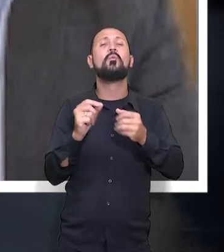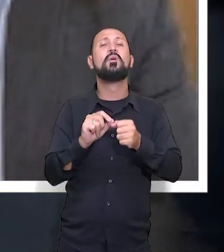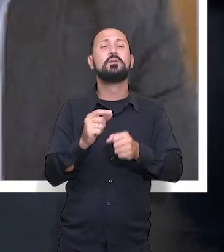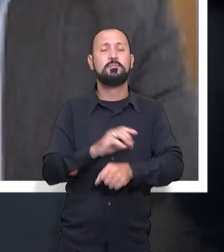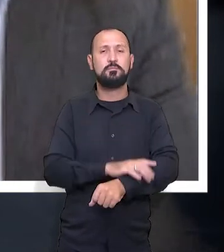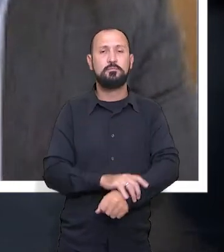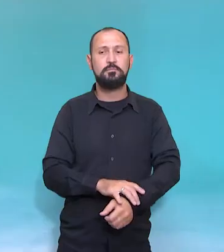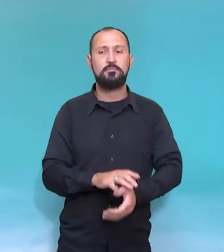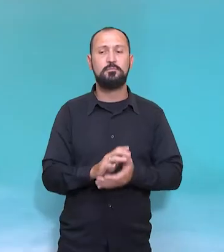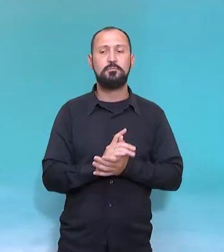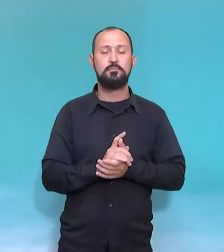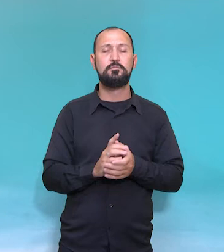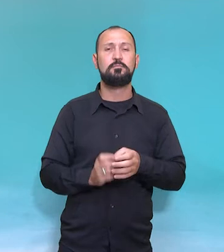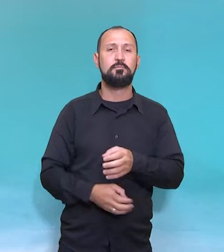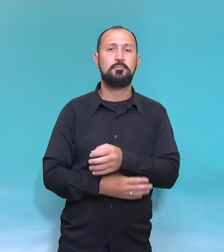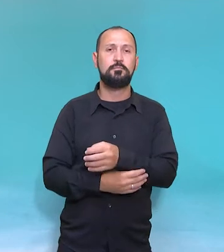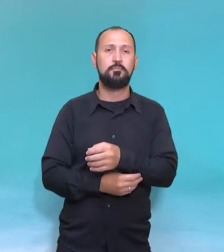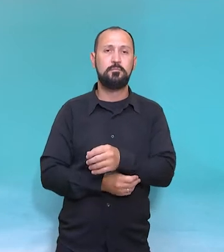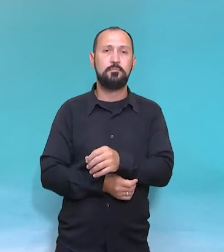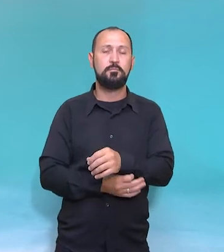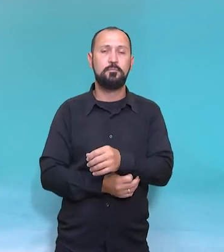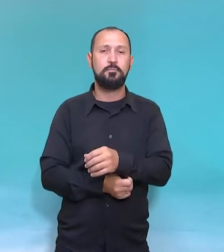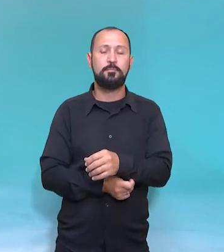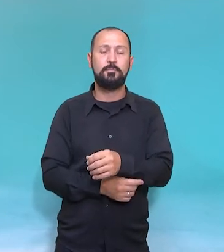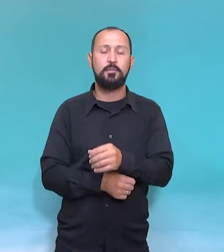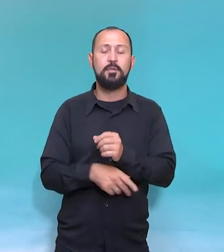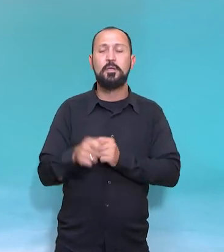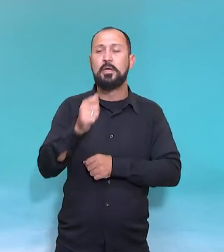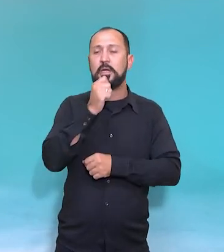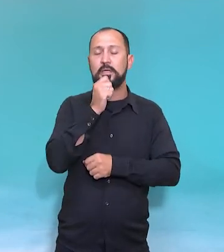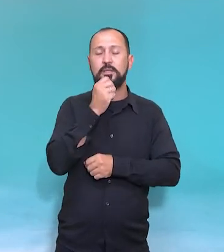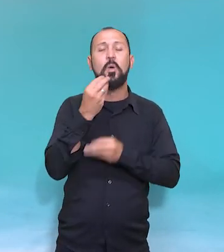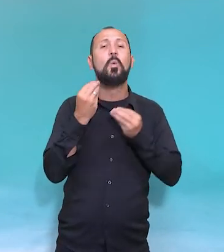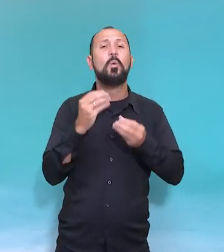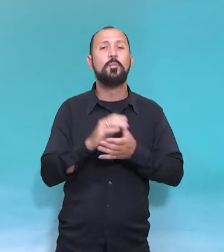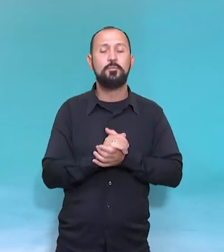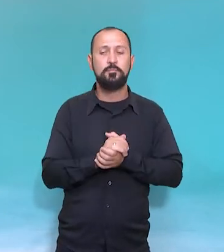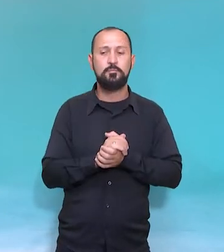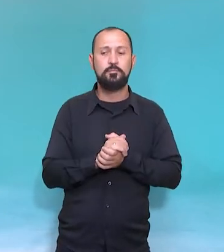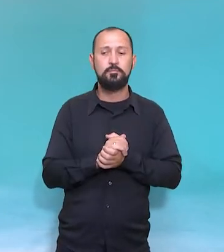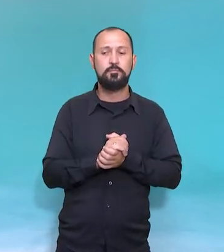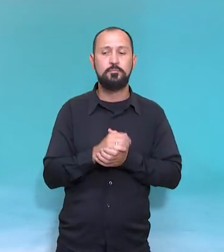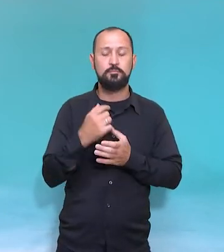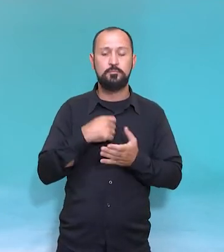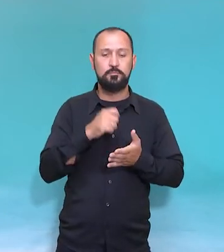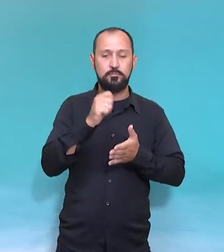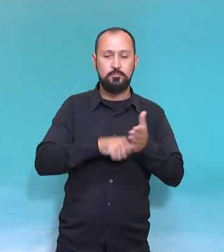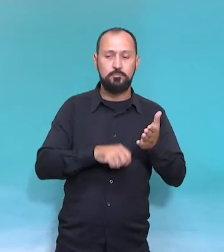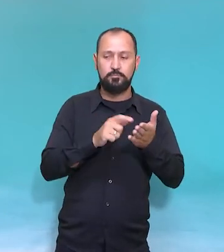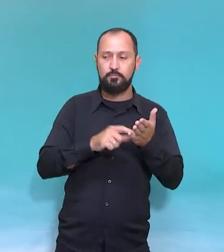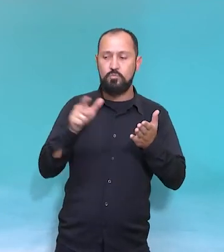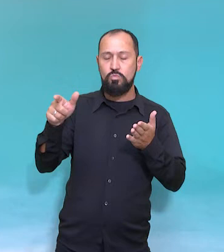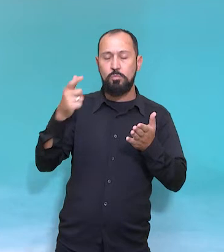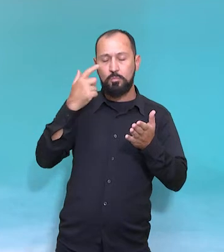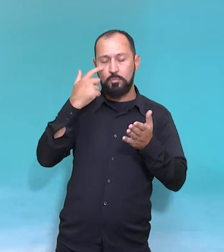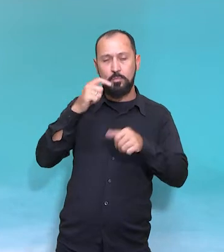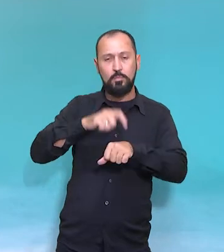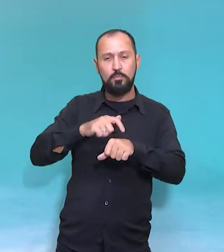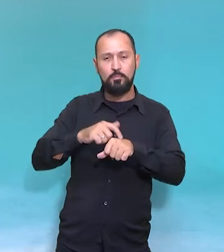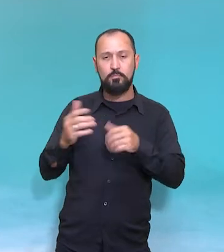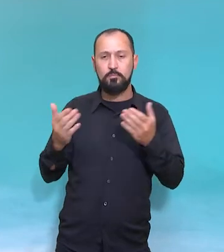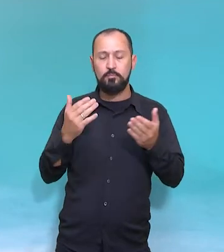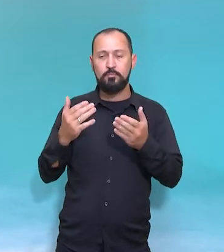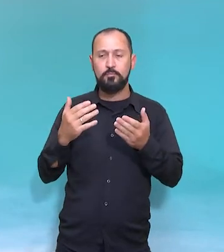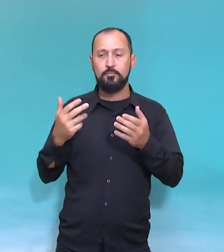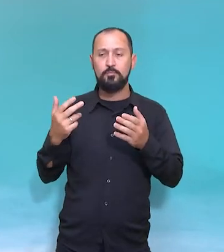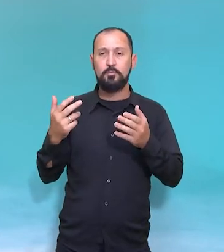era feito? E como é feito, né? Na verdade, pode ser feito ainda hoje. Eu tinha assinatura, o tabelião, na hora de